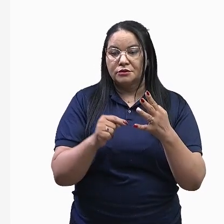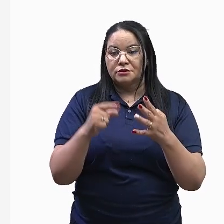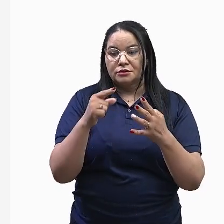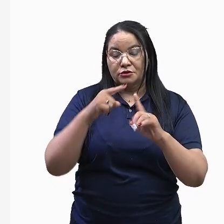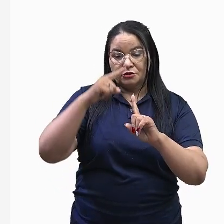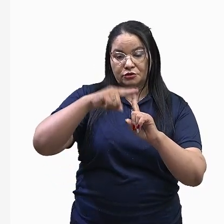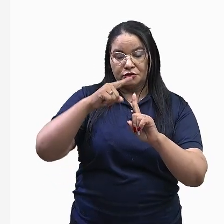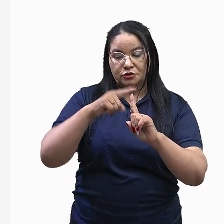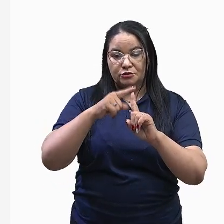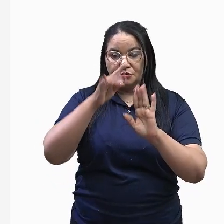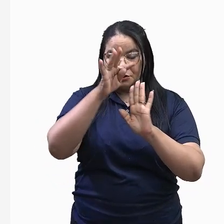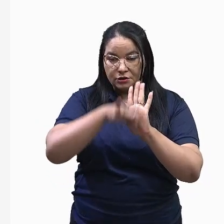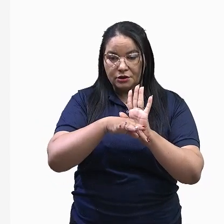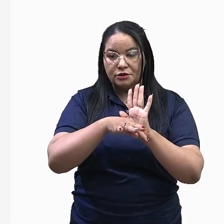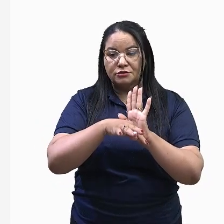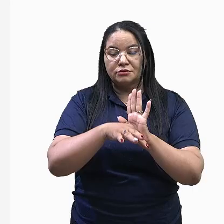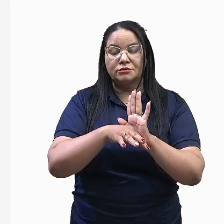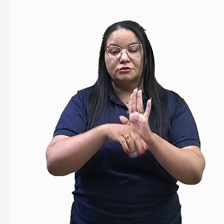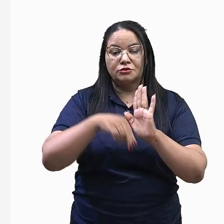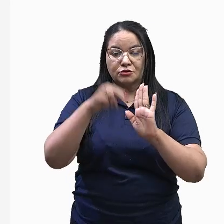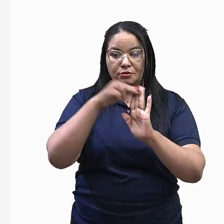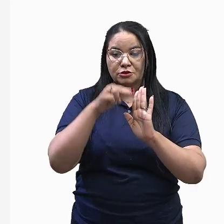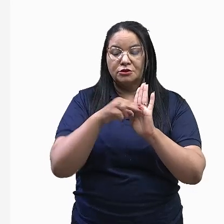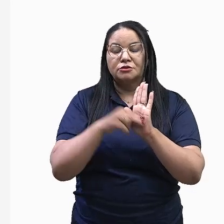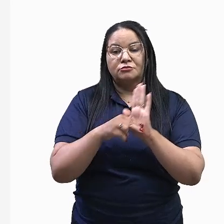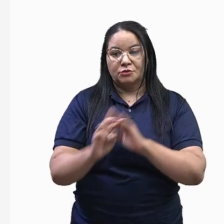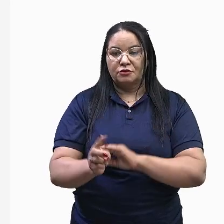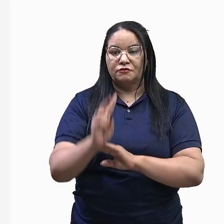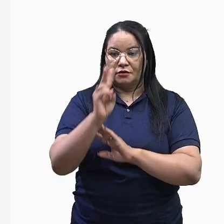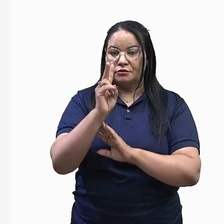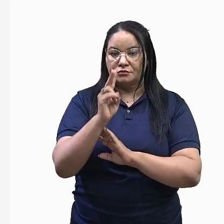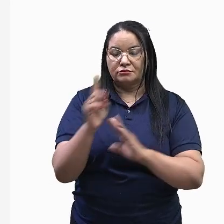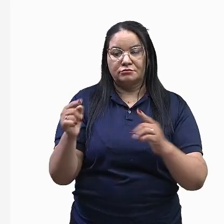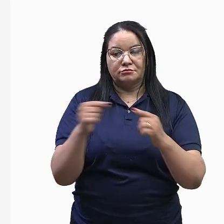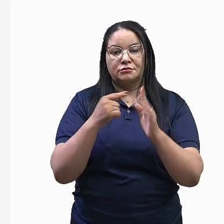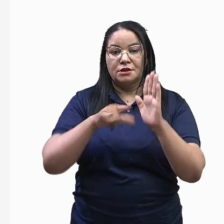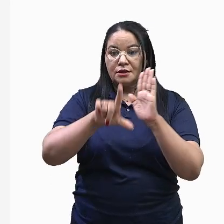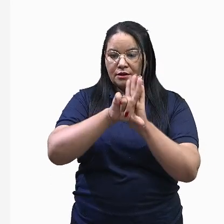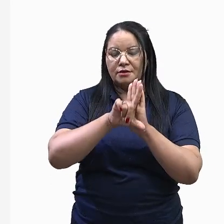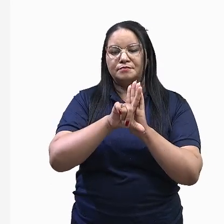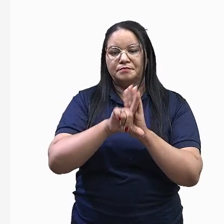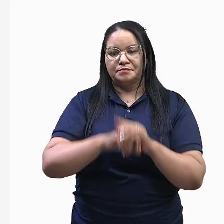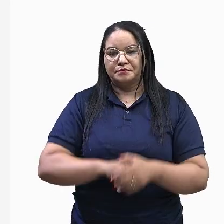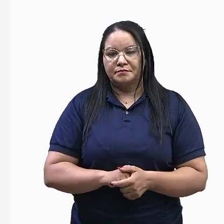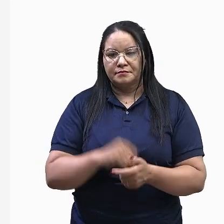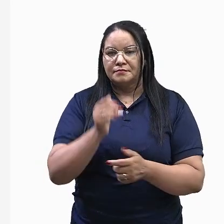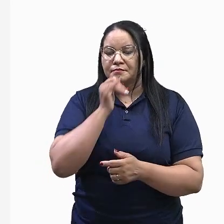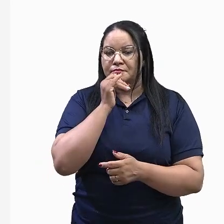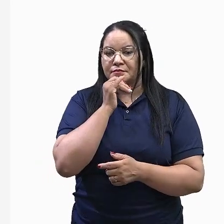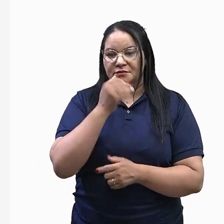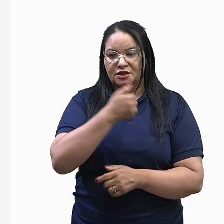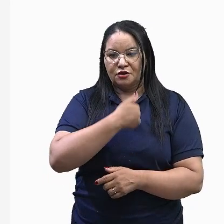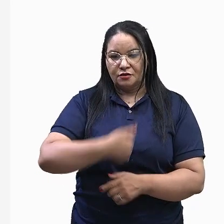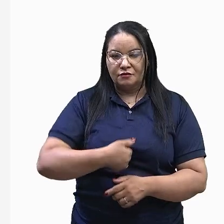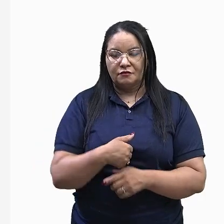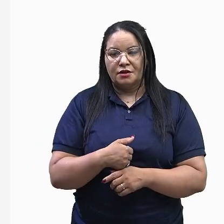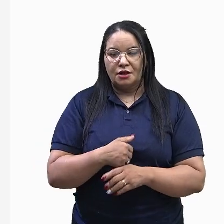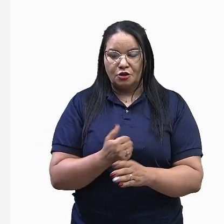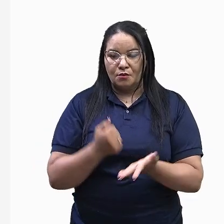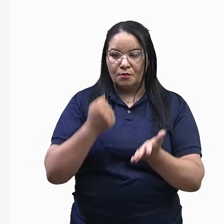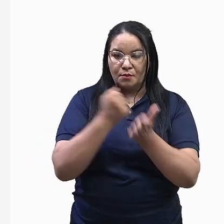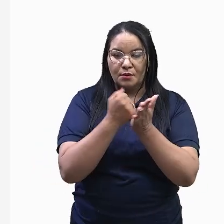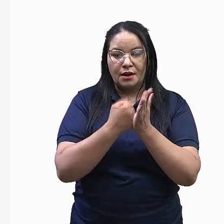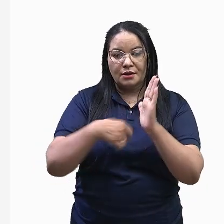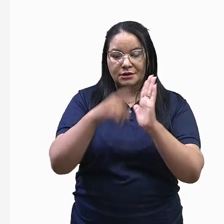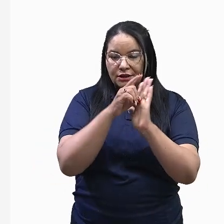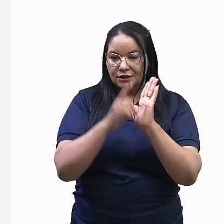tipos de textos normativos, eles têm valor de lei. Né? Quando o governador, por exemplo, decreta um feriado,